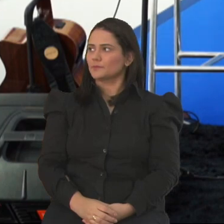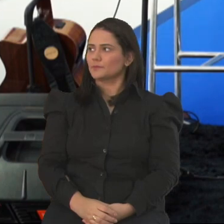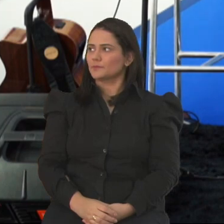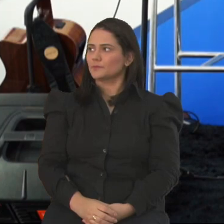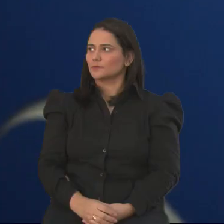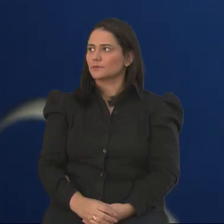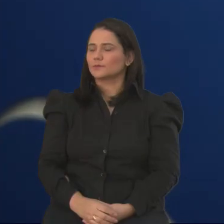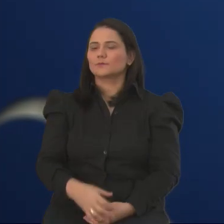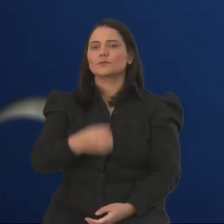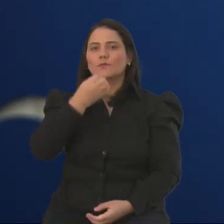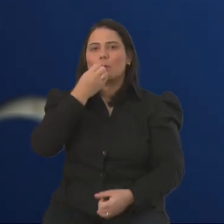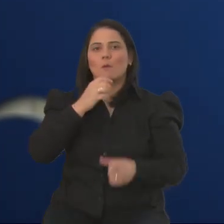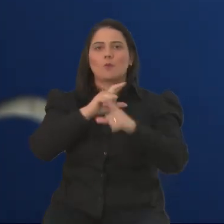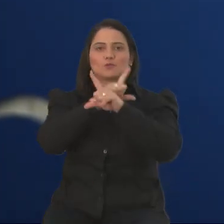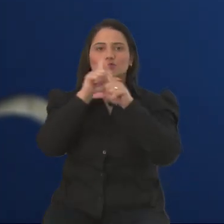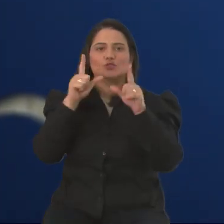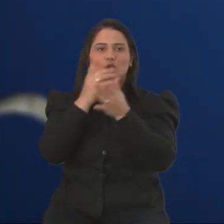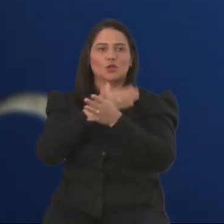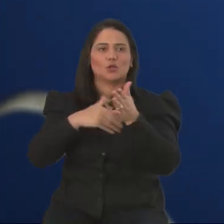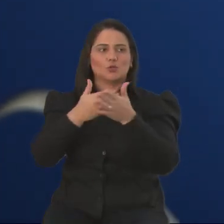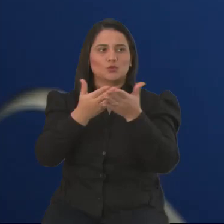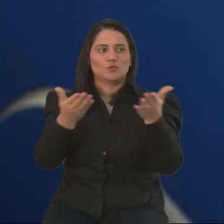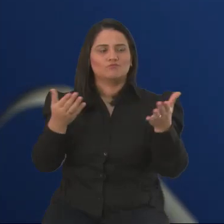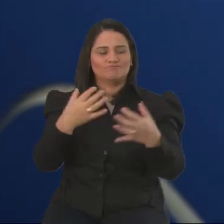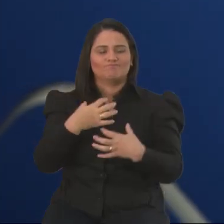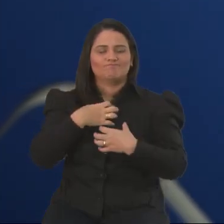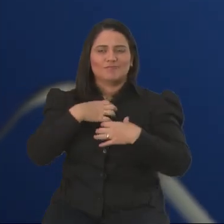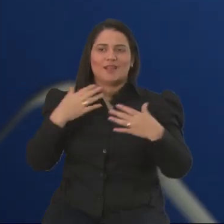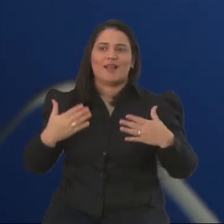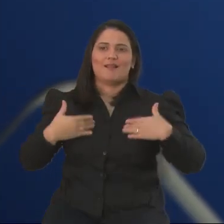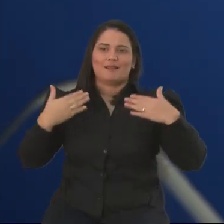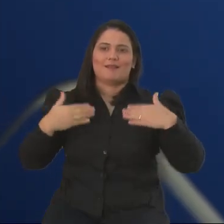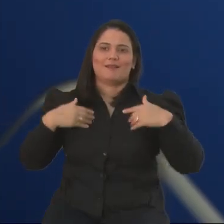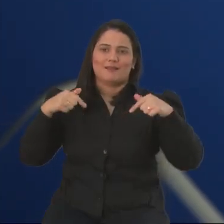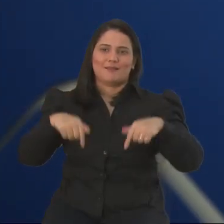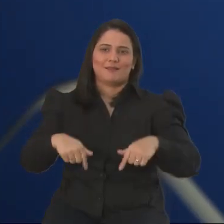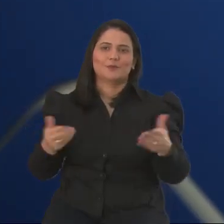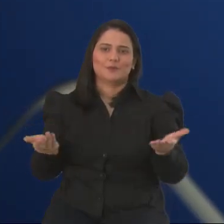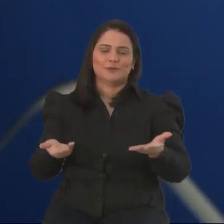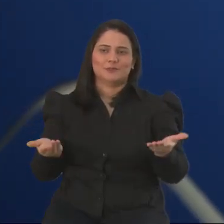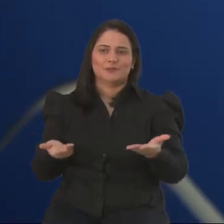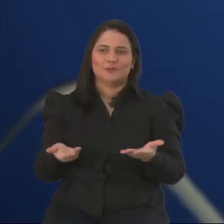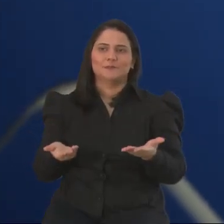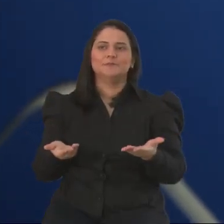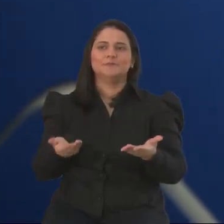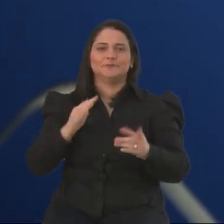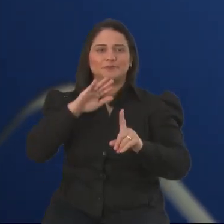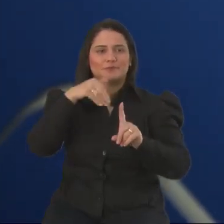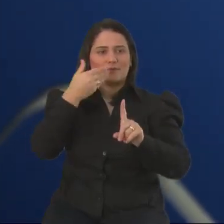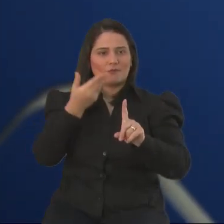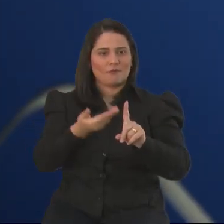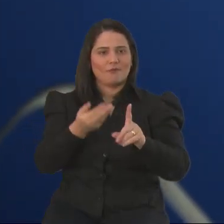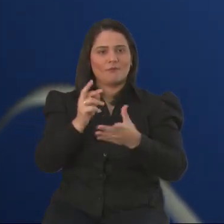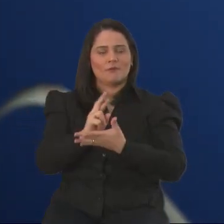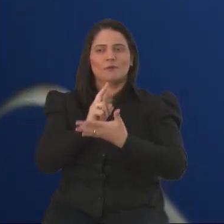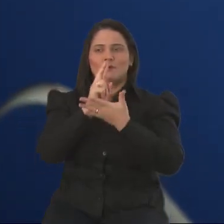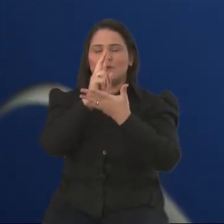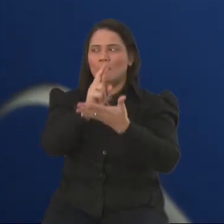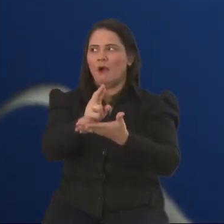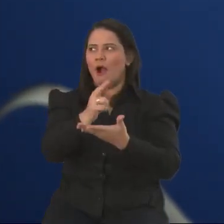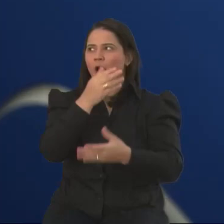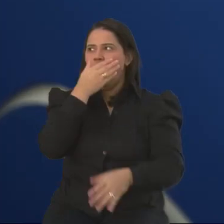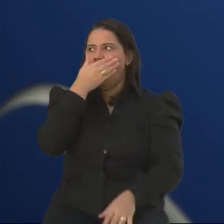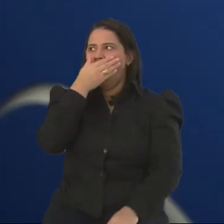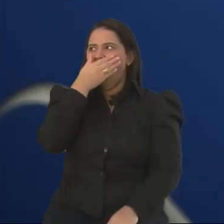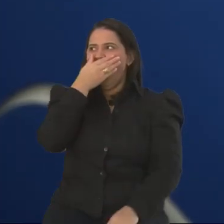Bom dia a todos. Uma alegria muito grande estar aqui hoje. Uma honra representar o excelentíssimo